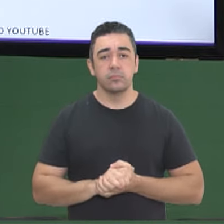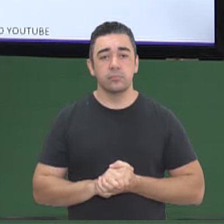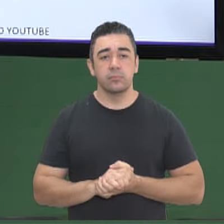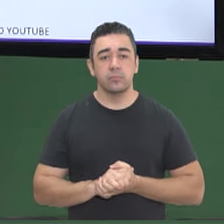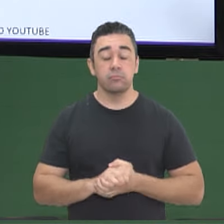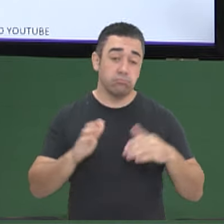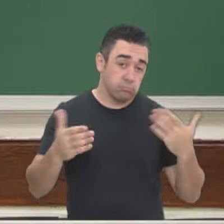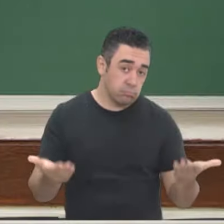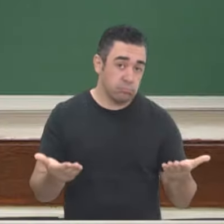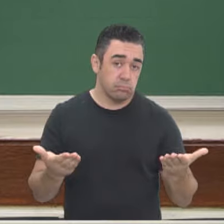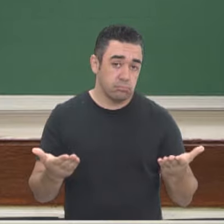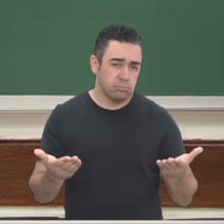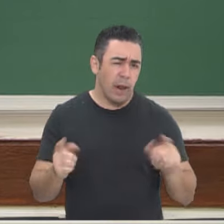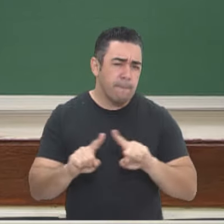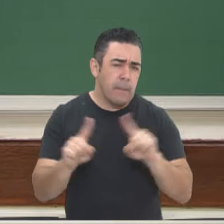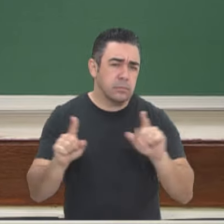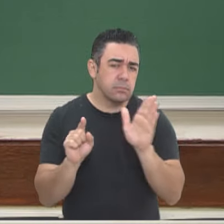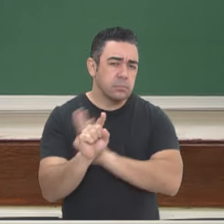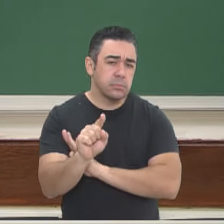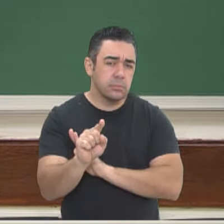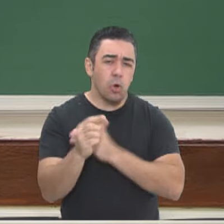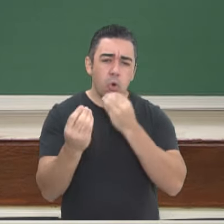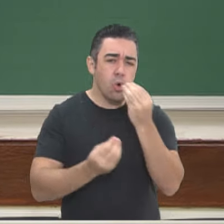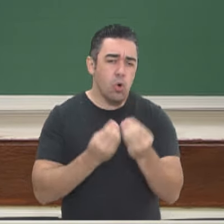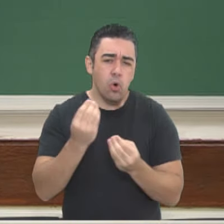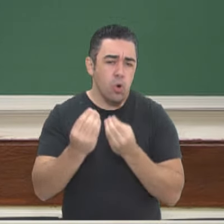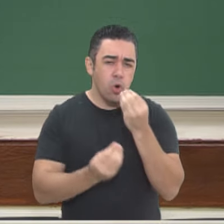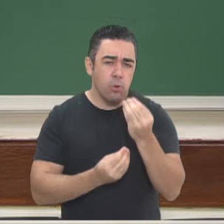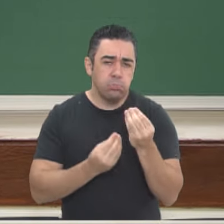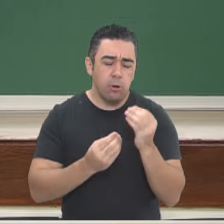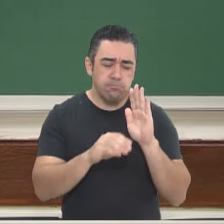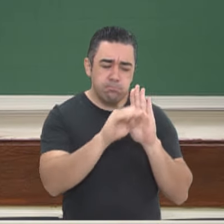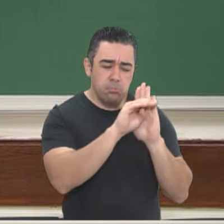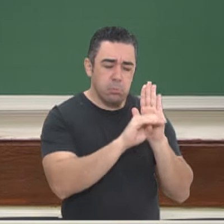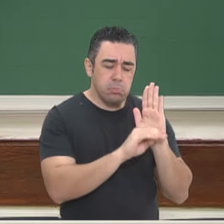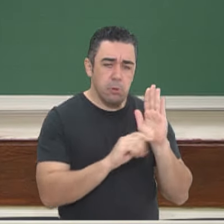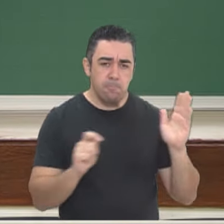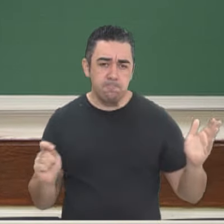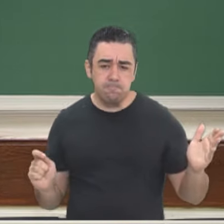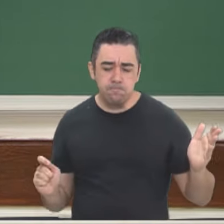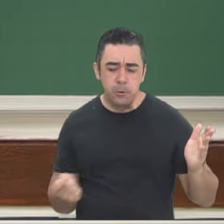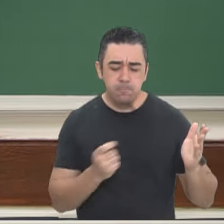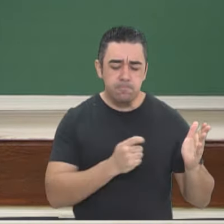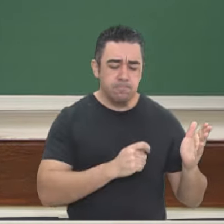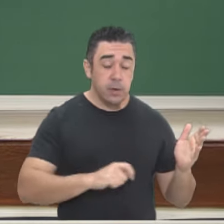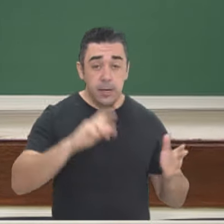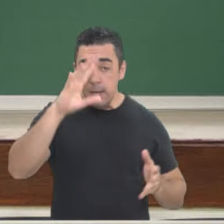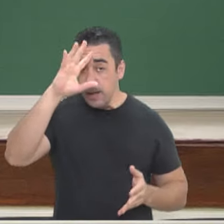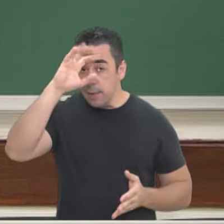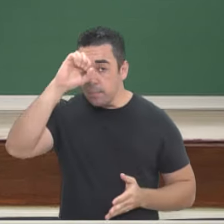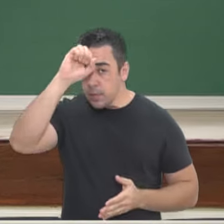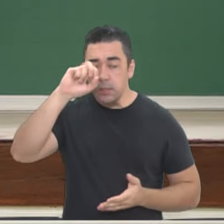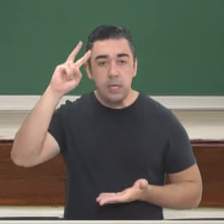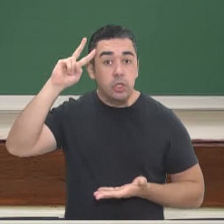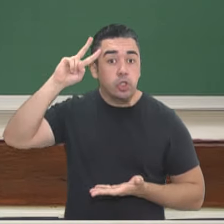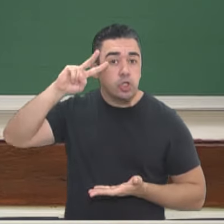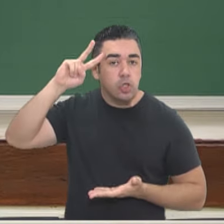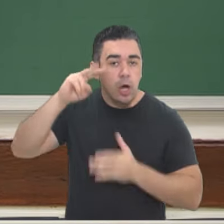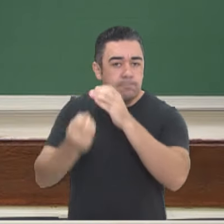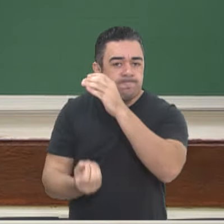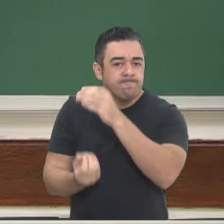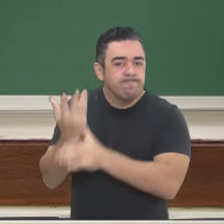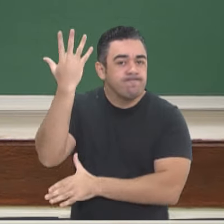Muito bem, mas para jogar, né, o tênis de mesa nós temos que compreender um pouquinho da história dele, né? Então,